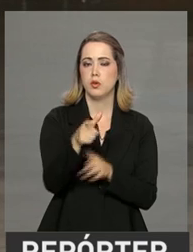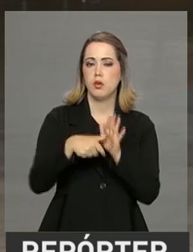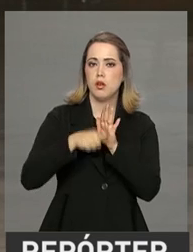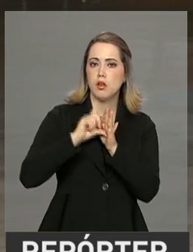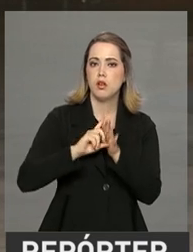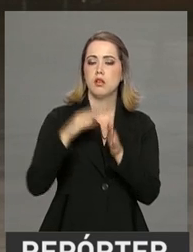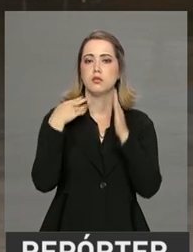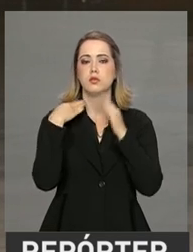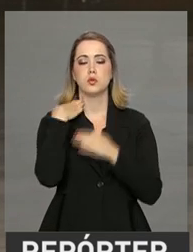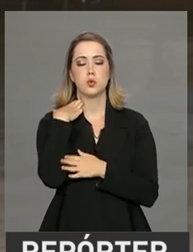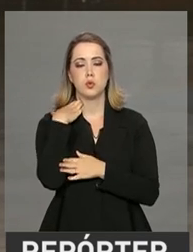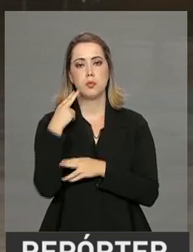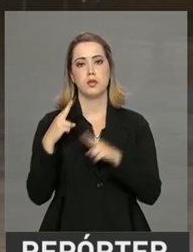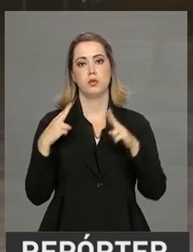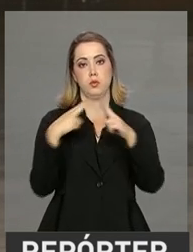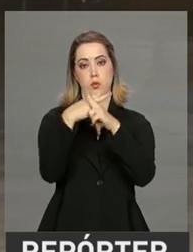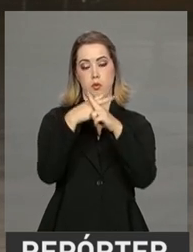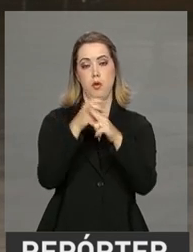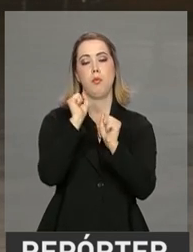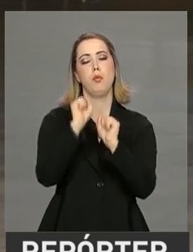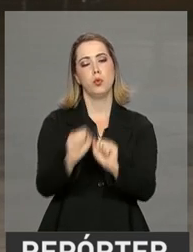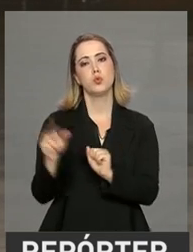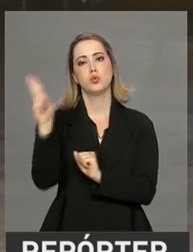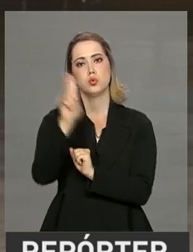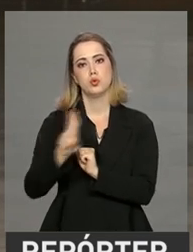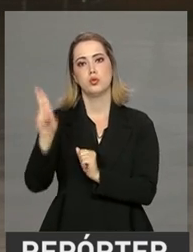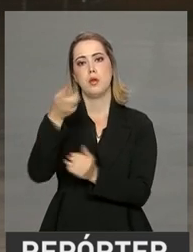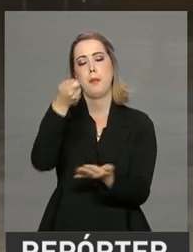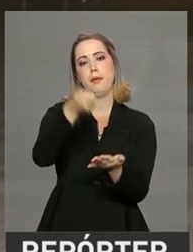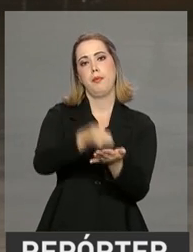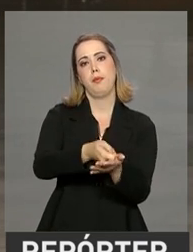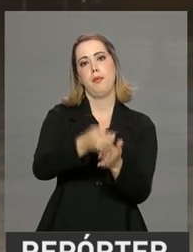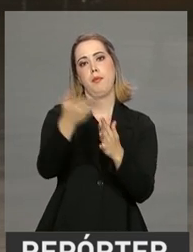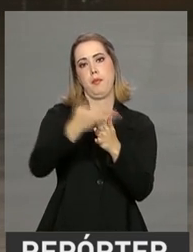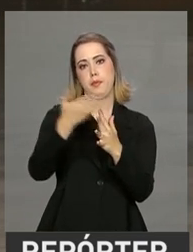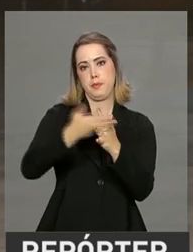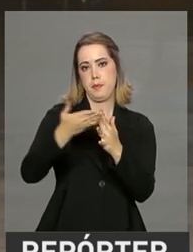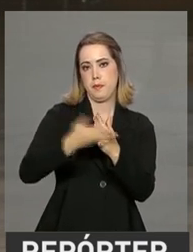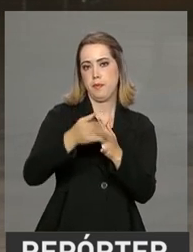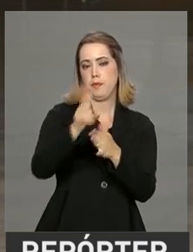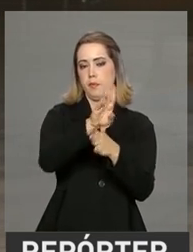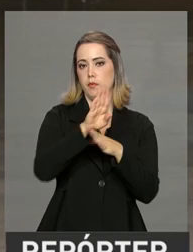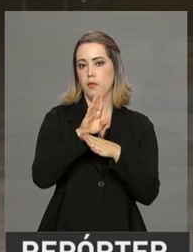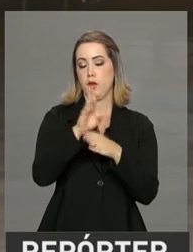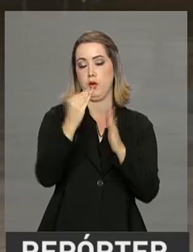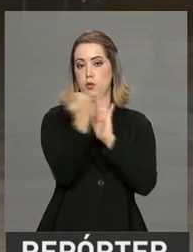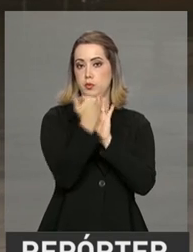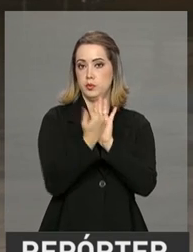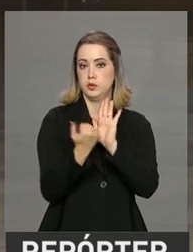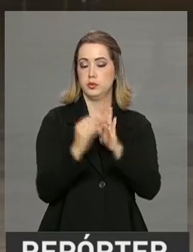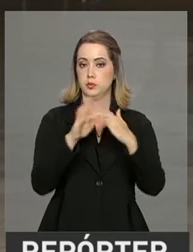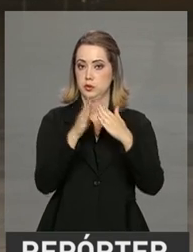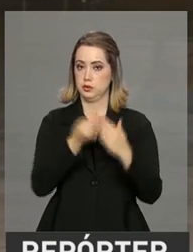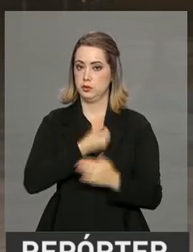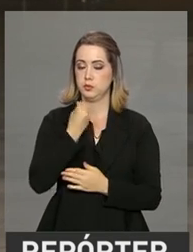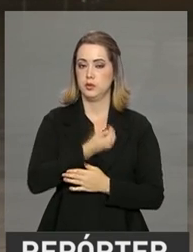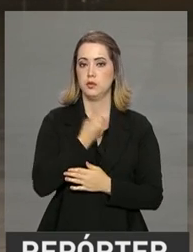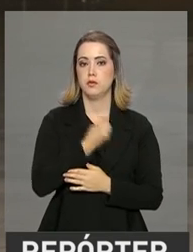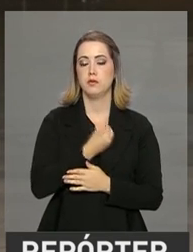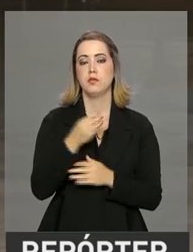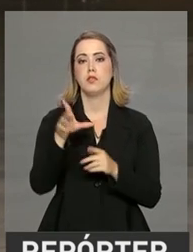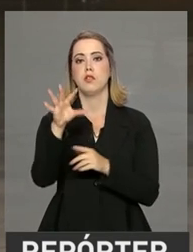Antes, a Caixa Econômica Federal utilizava nas contratações para a construção de moradias do Minha Casa Minha Vida recursos disponíveis